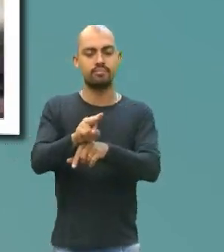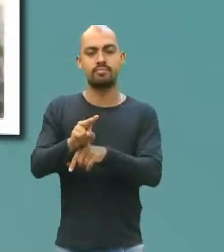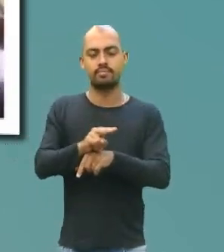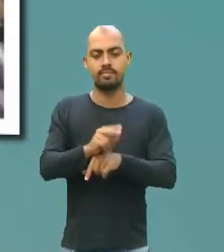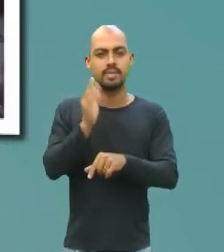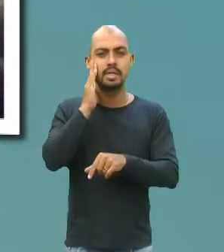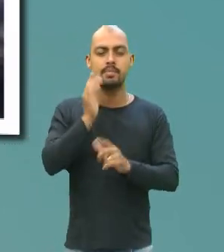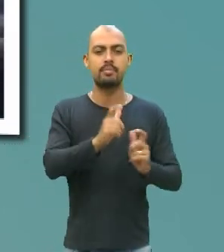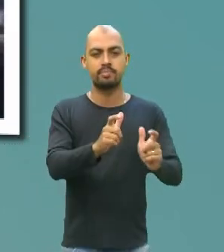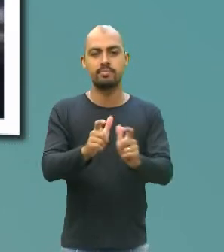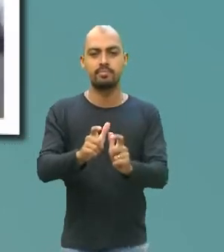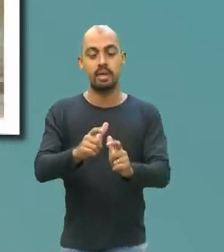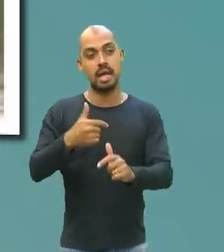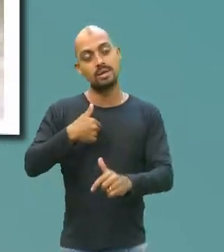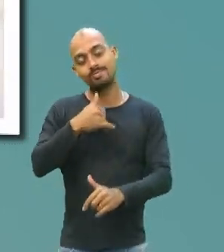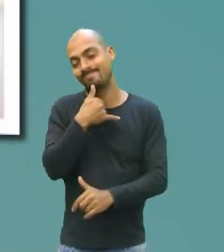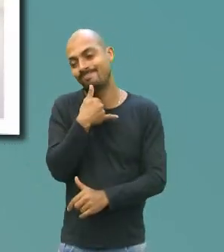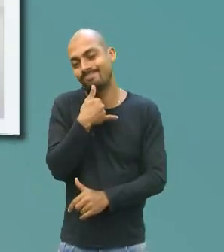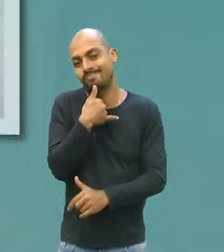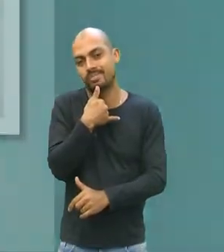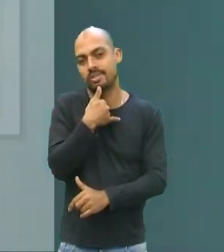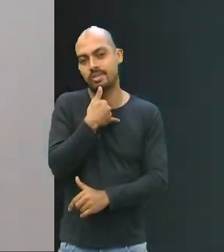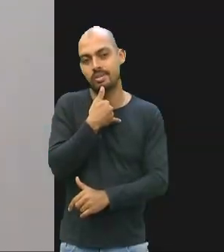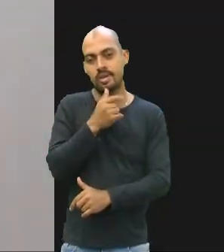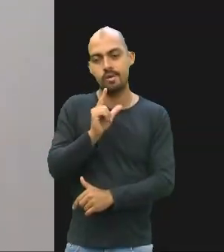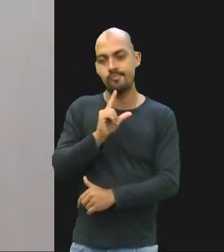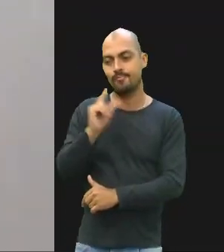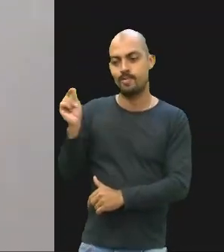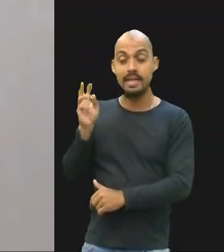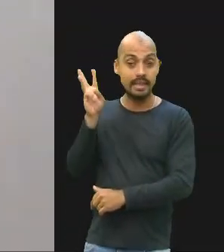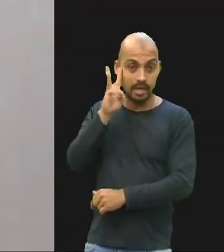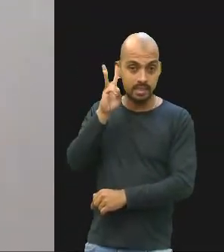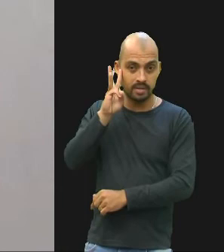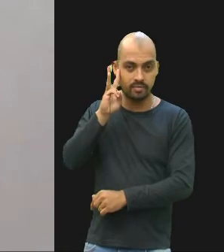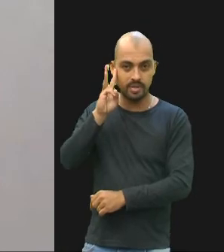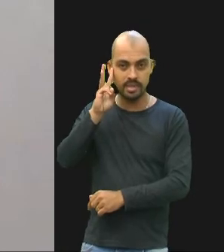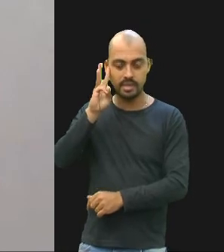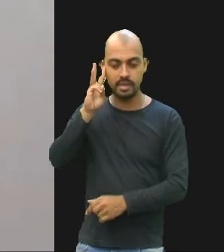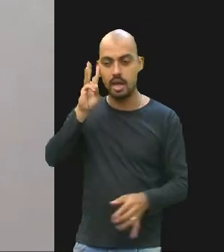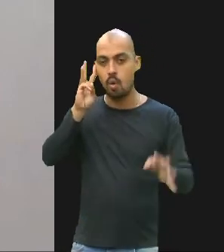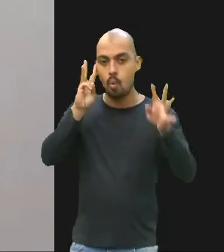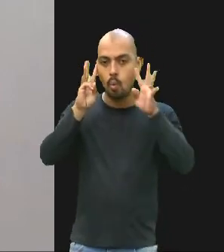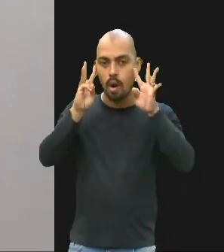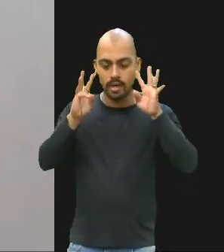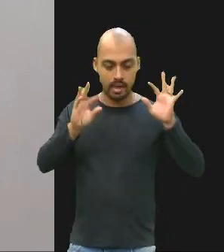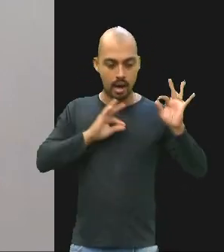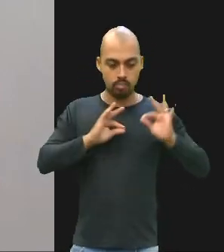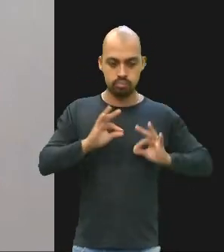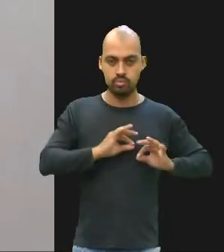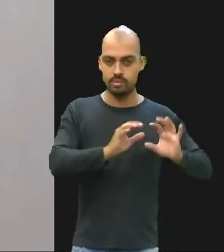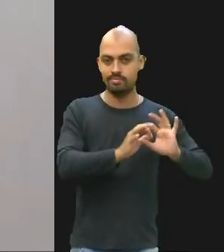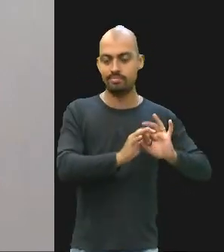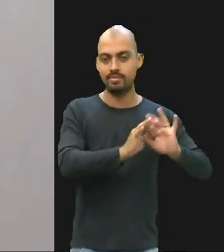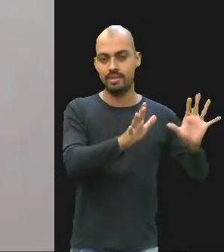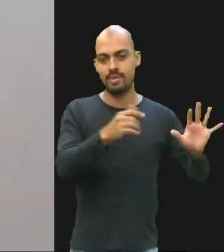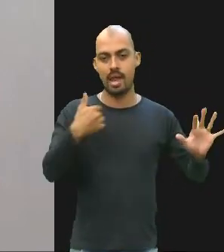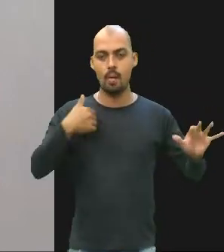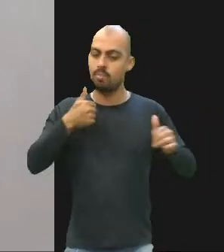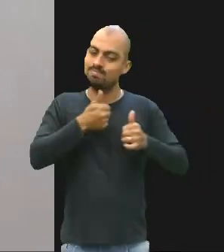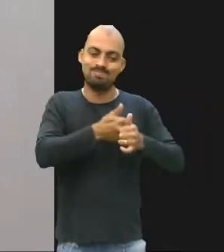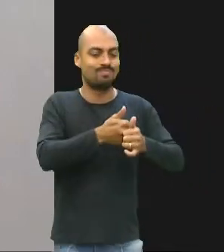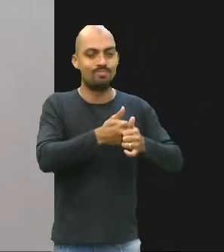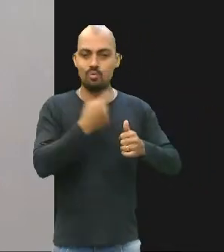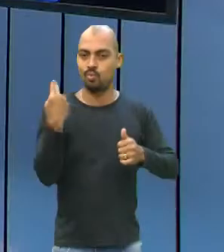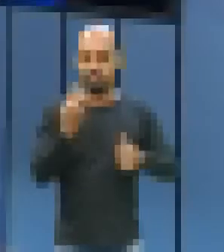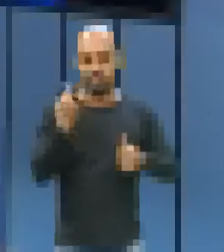mais. Infelizmente, a gente acabou voltando na terça e ela foi liberada, acho que na quarta, na quinta. Então, eu não pude